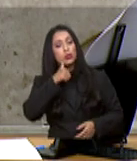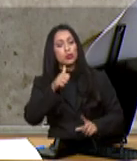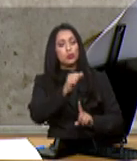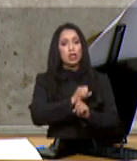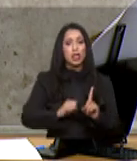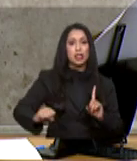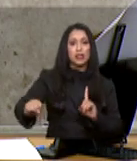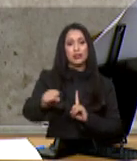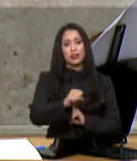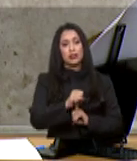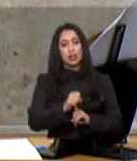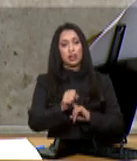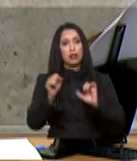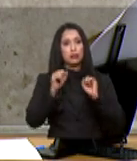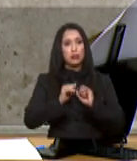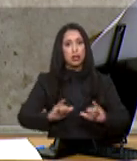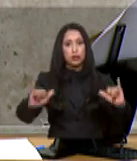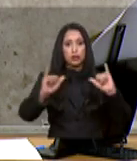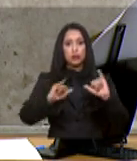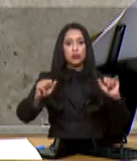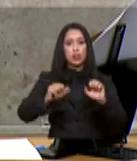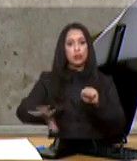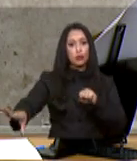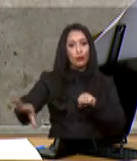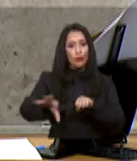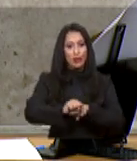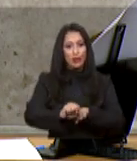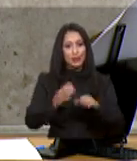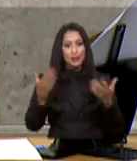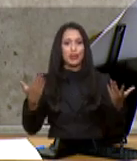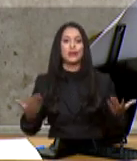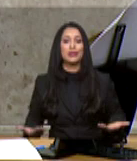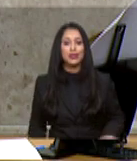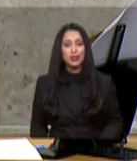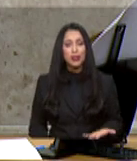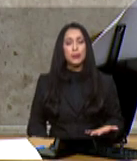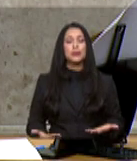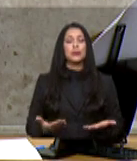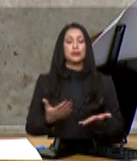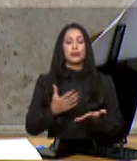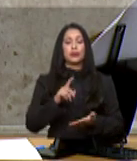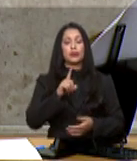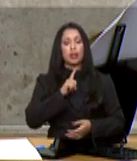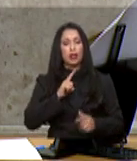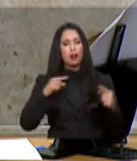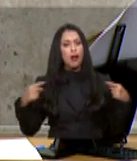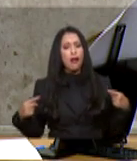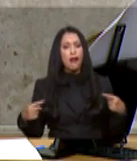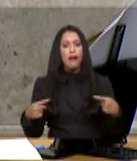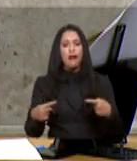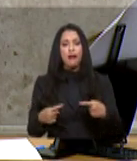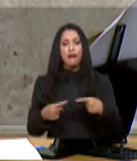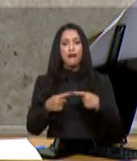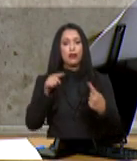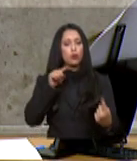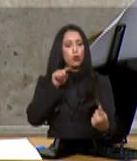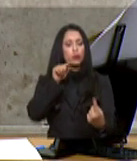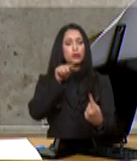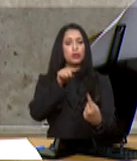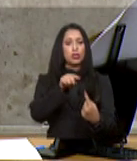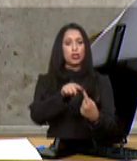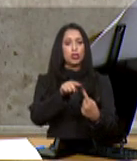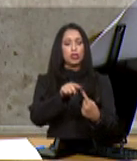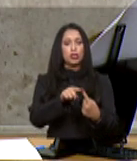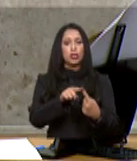circulação e divulgação do conhecimento. Então, eu registro que a iniciativa está alinhada ao Objetivo de